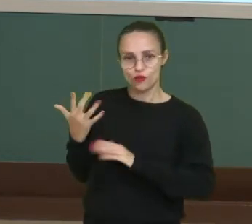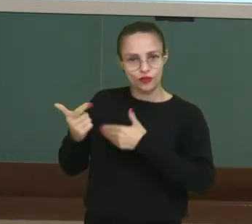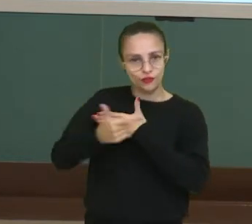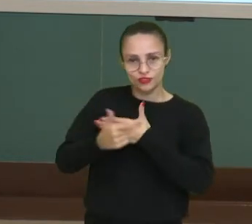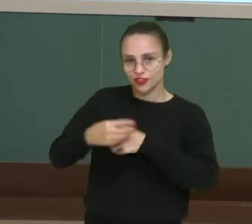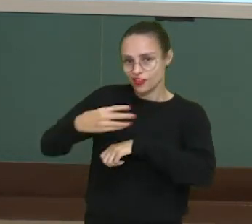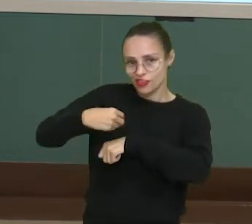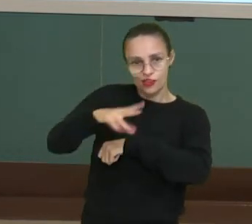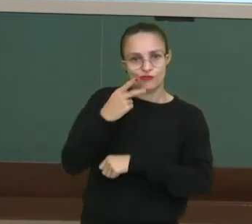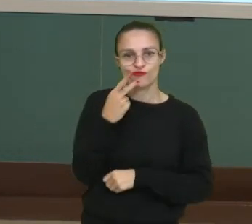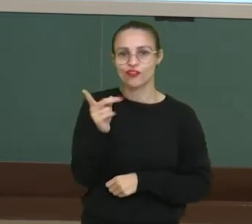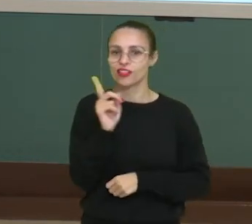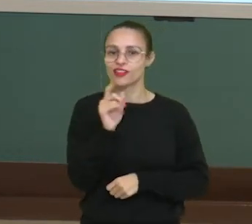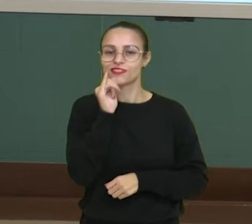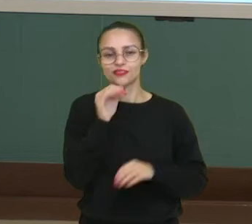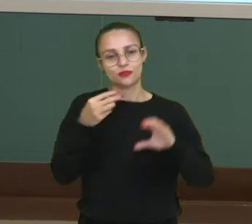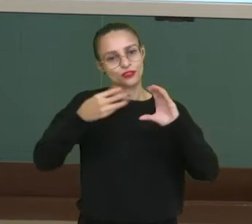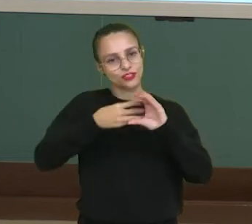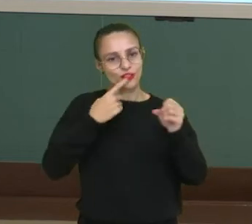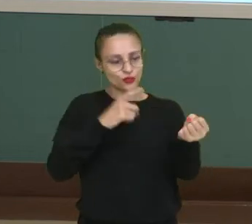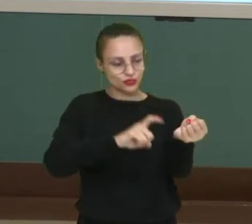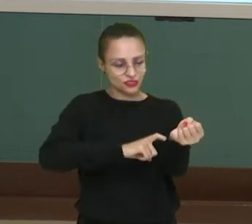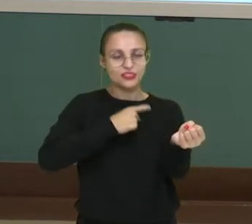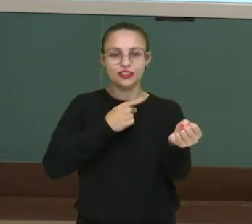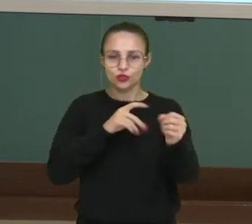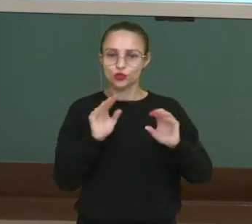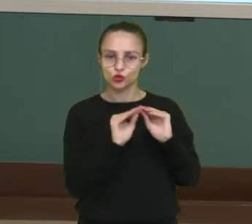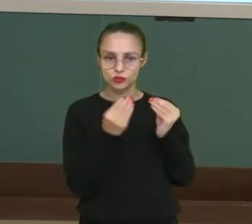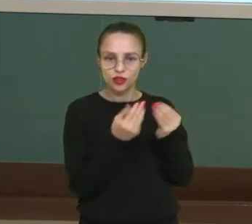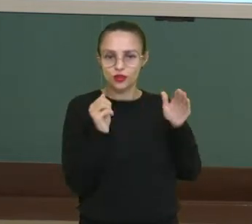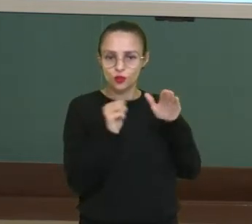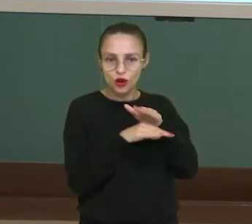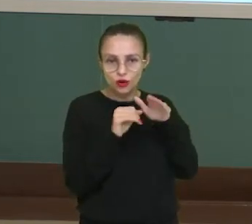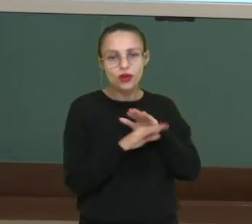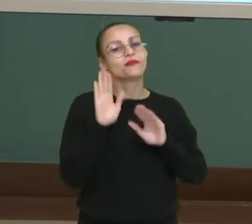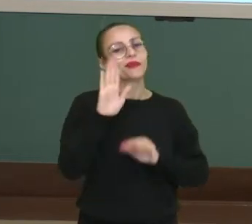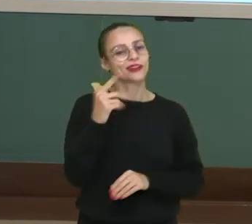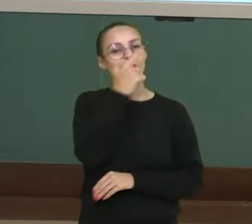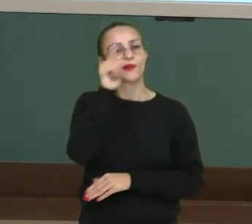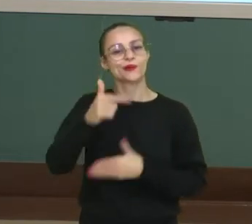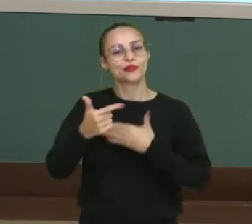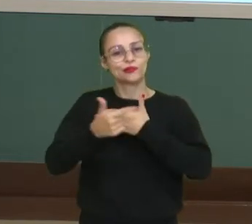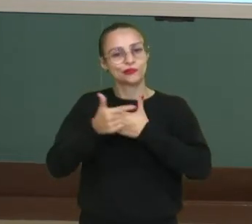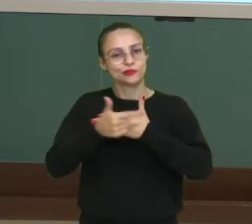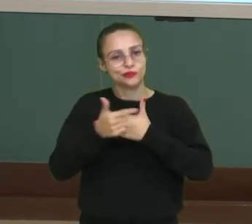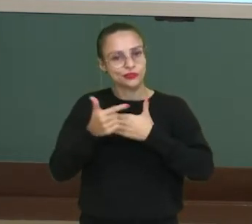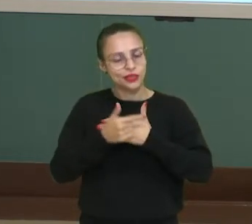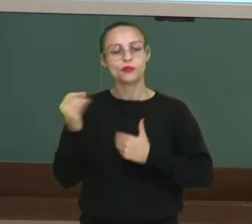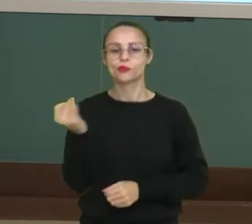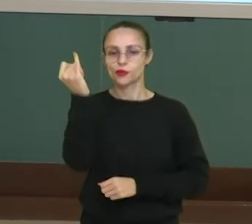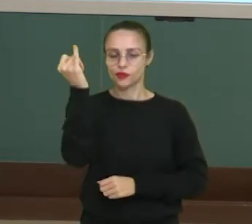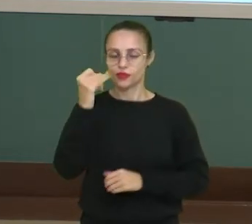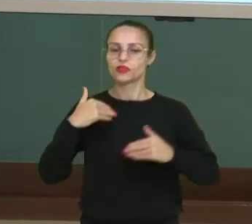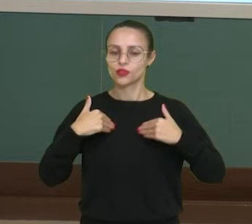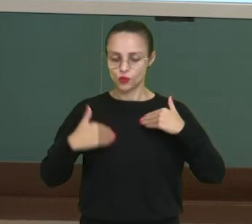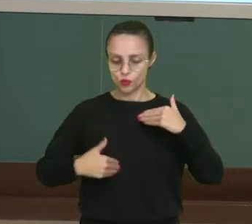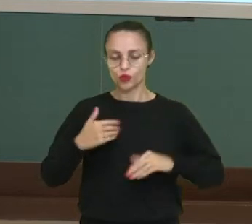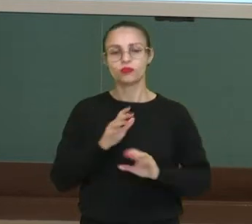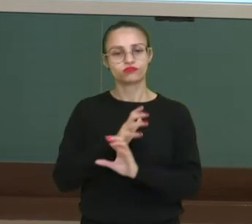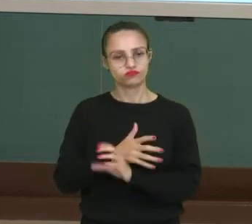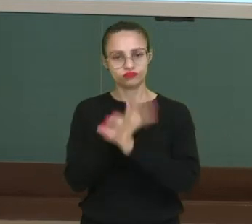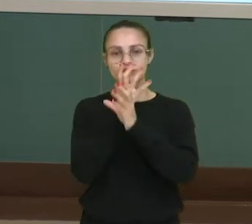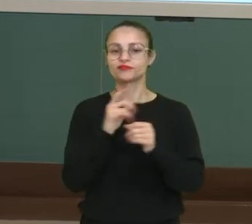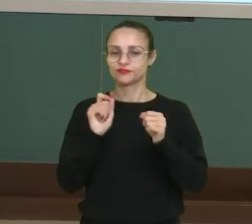células sanguíneas, além do armazenamento de substâncias, mas são outras funções que o nosso esqueleto também